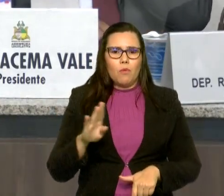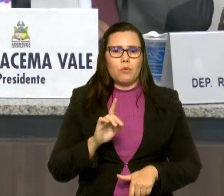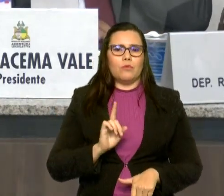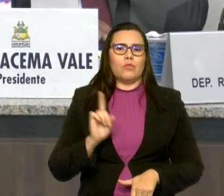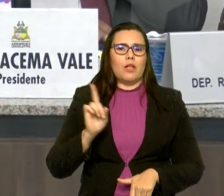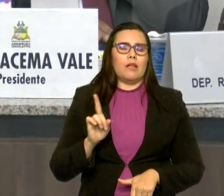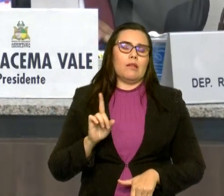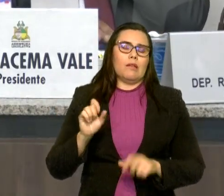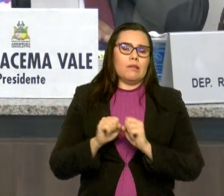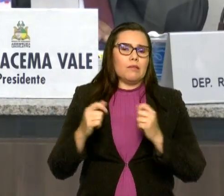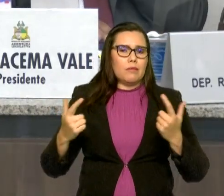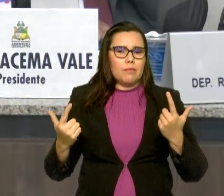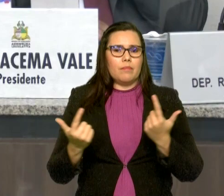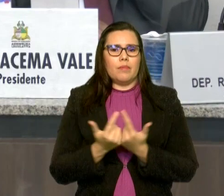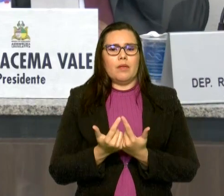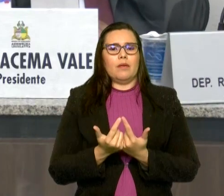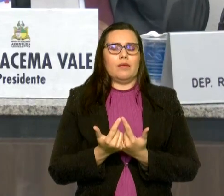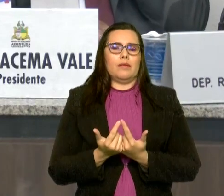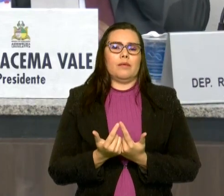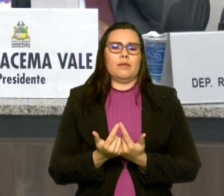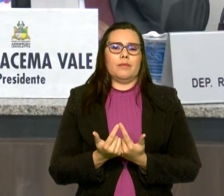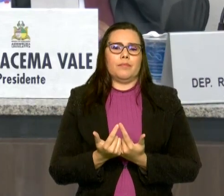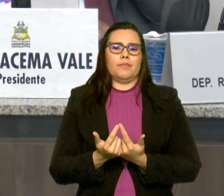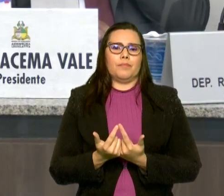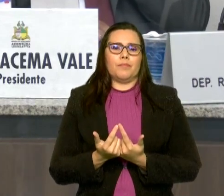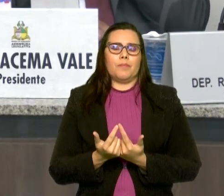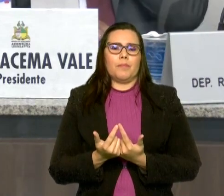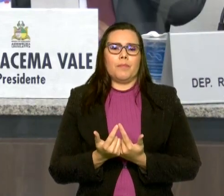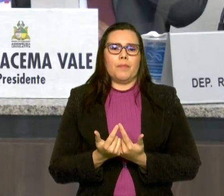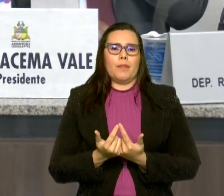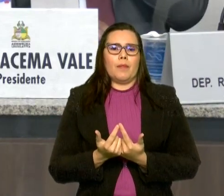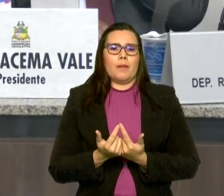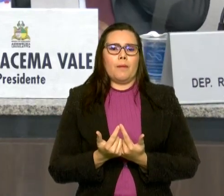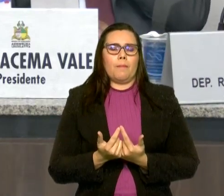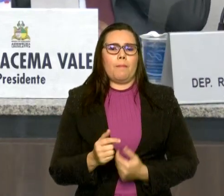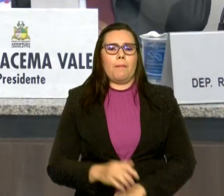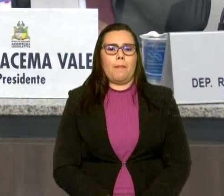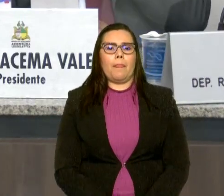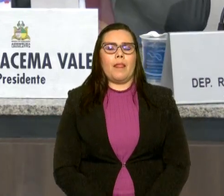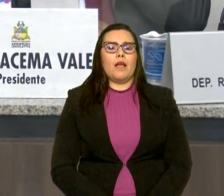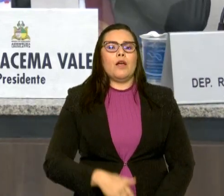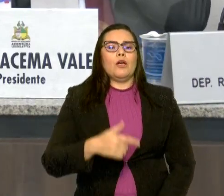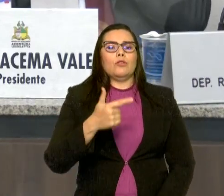do Maranhão, com parecer favorável